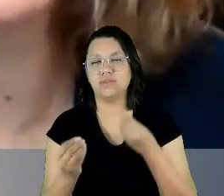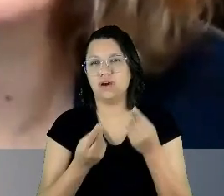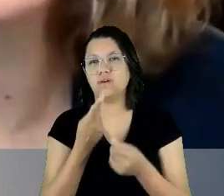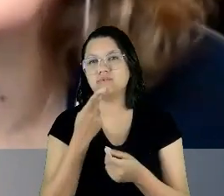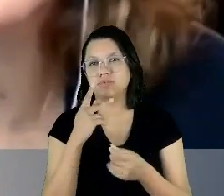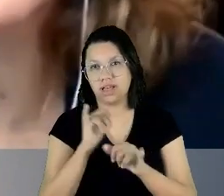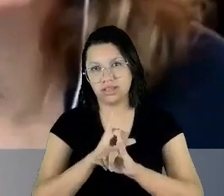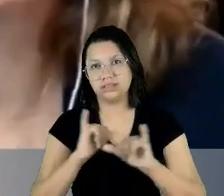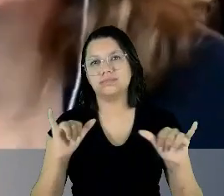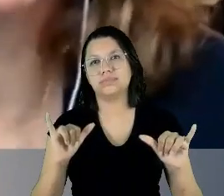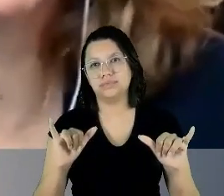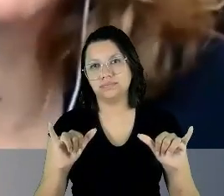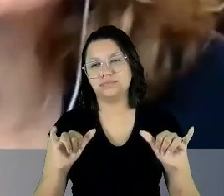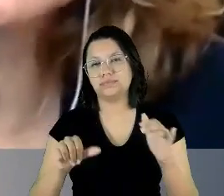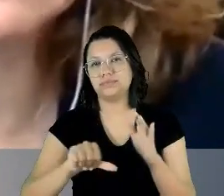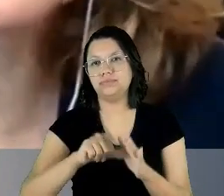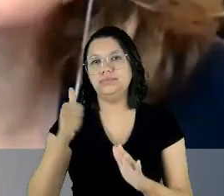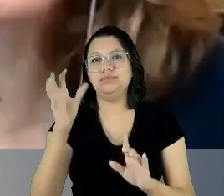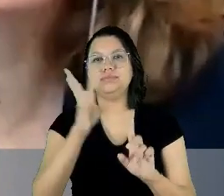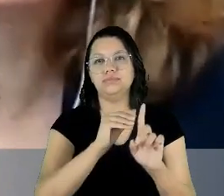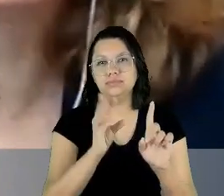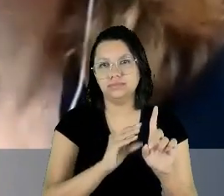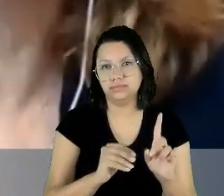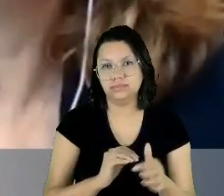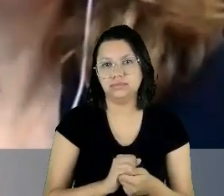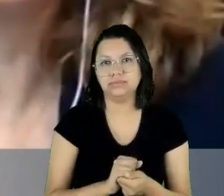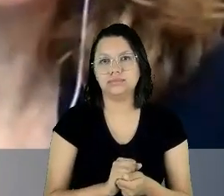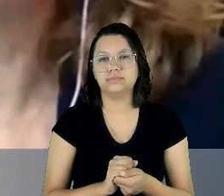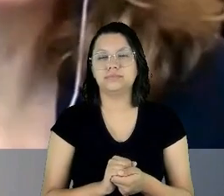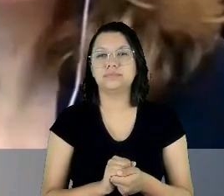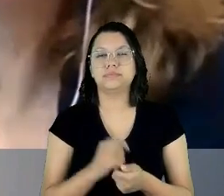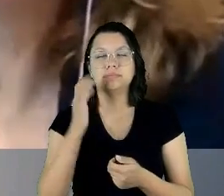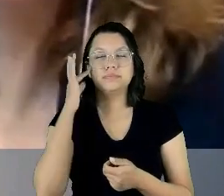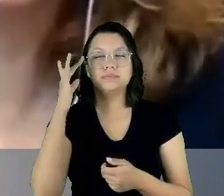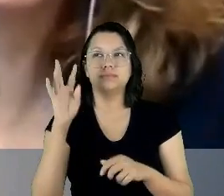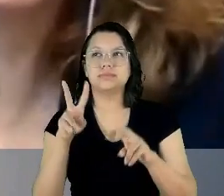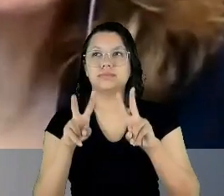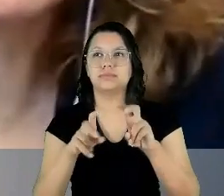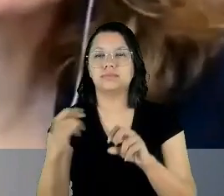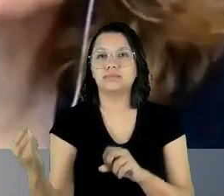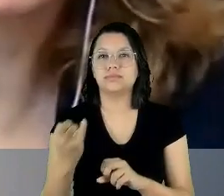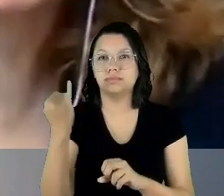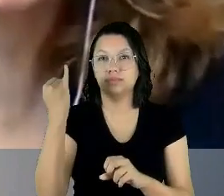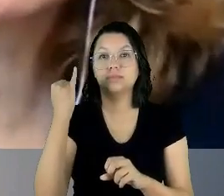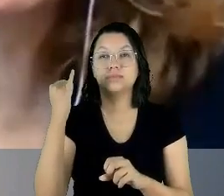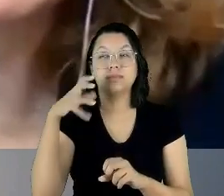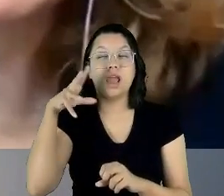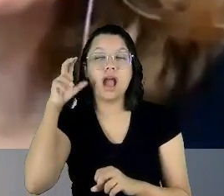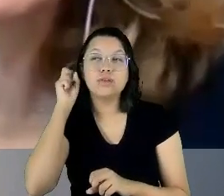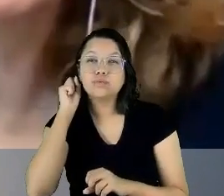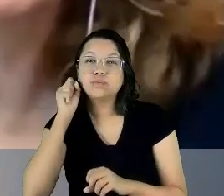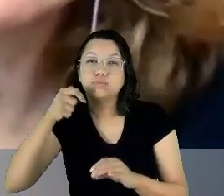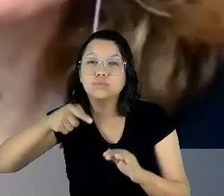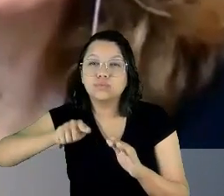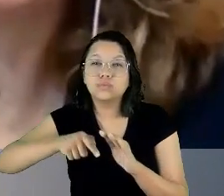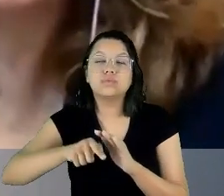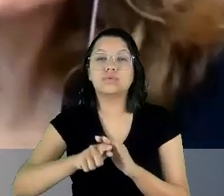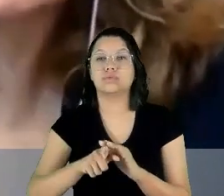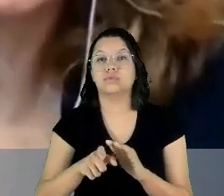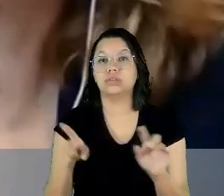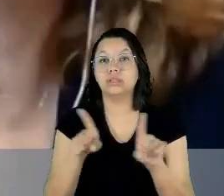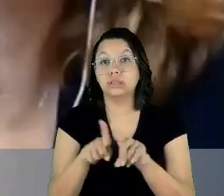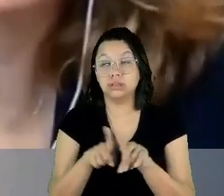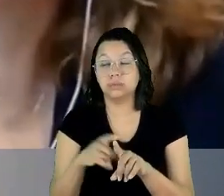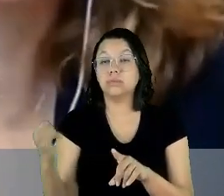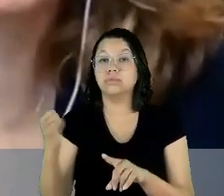narrado na campanha Meu Primeiro Assédio. Pensar sobre a importância da escutativa e da importância